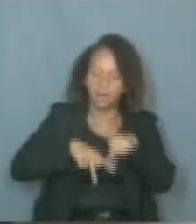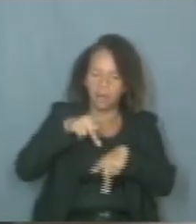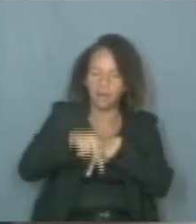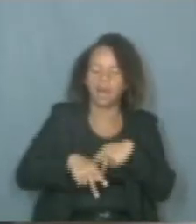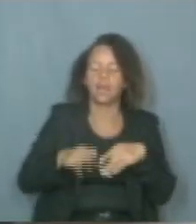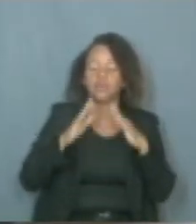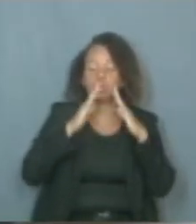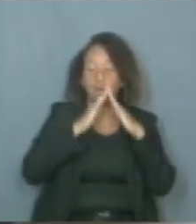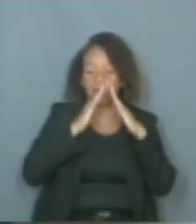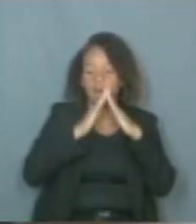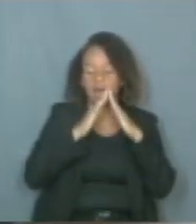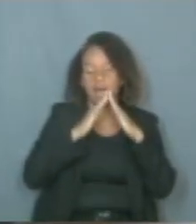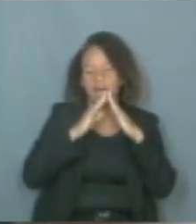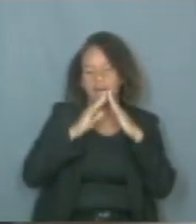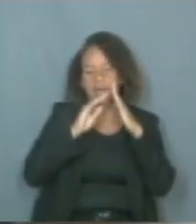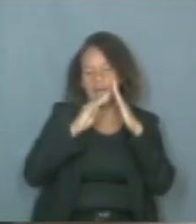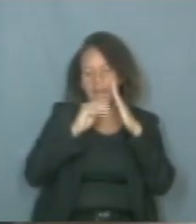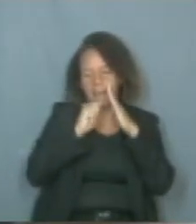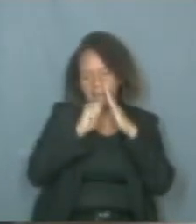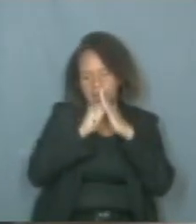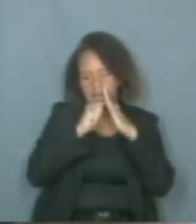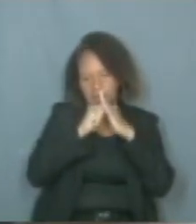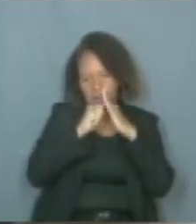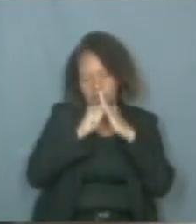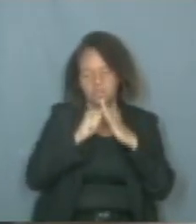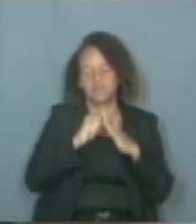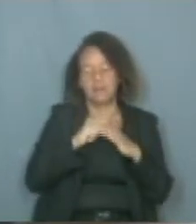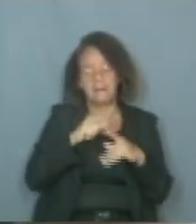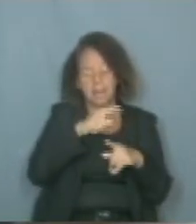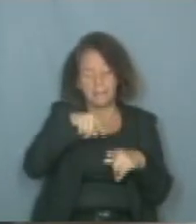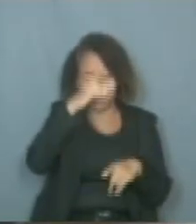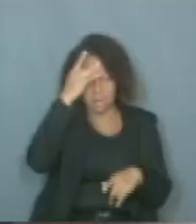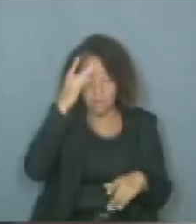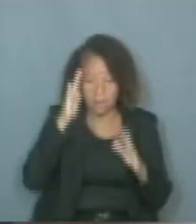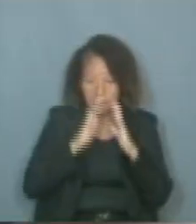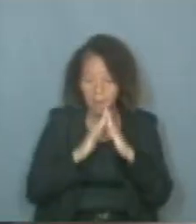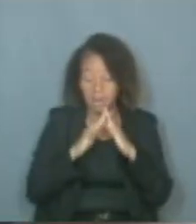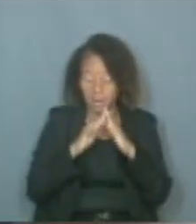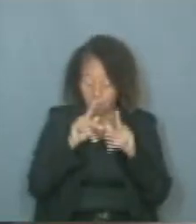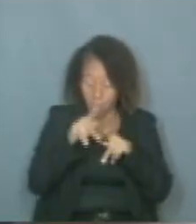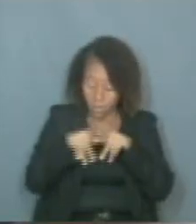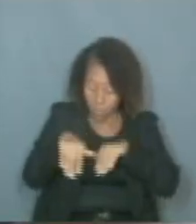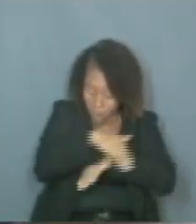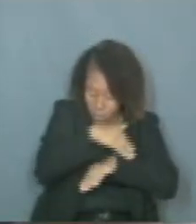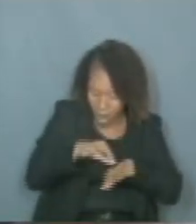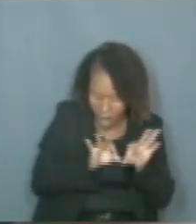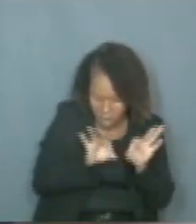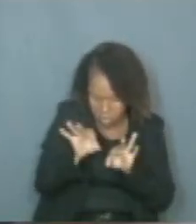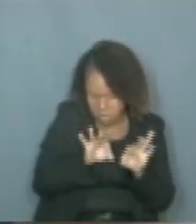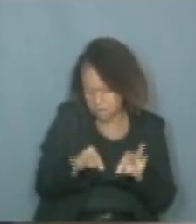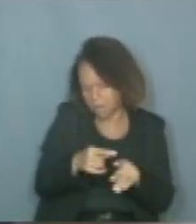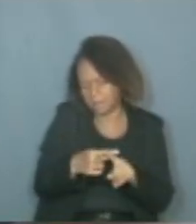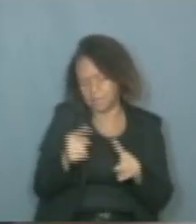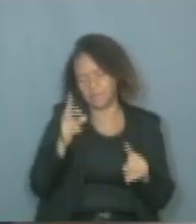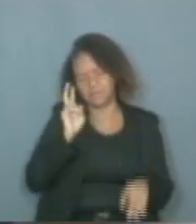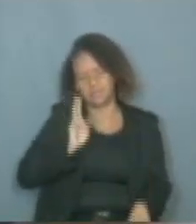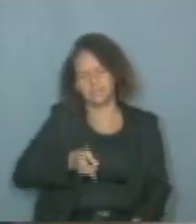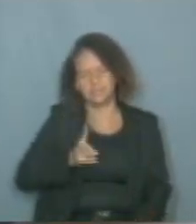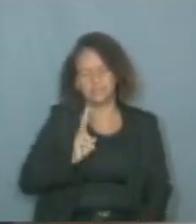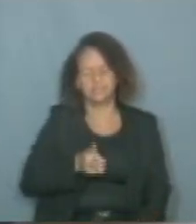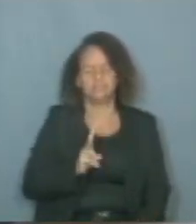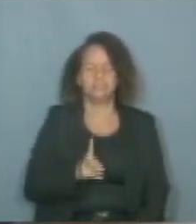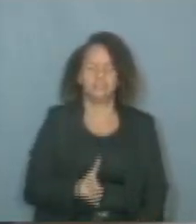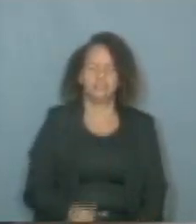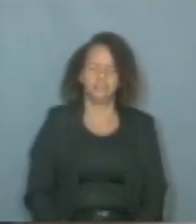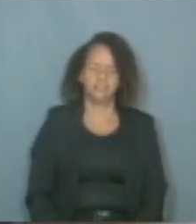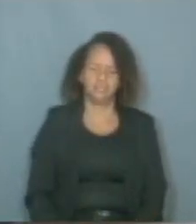nos abrigos, para que a população em situação de rua possa se organizar. Porque o que é muito frequente é